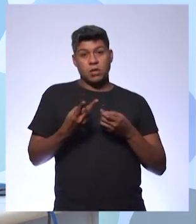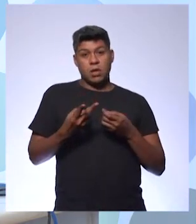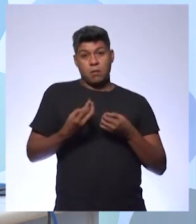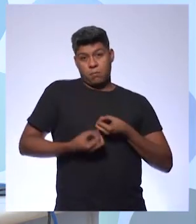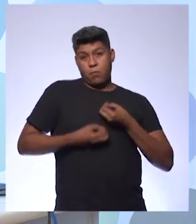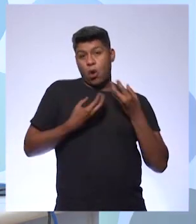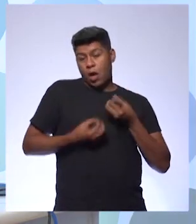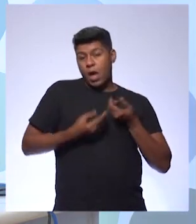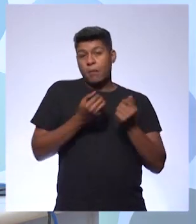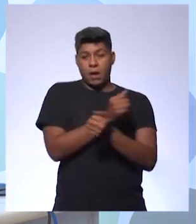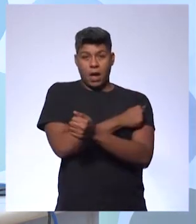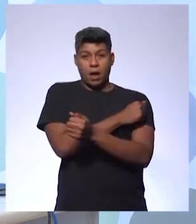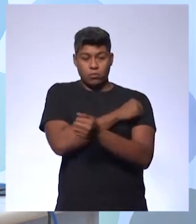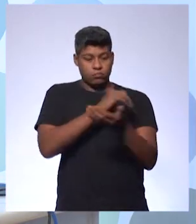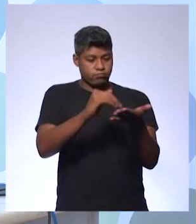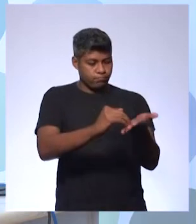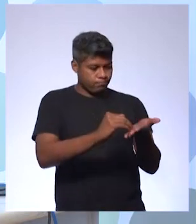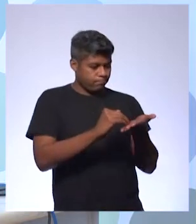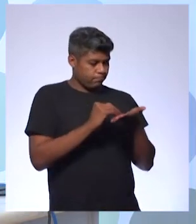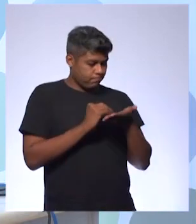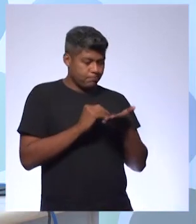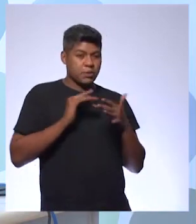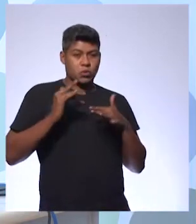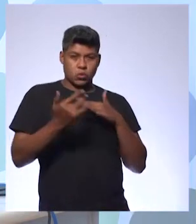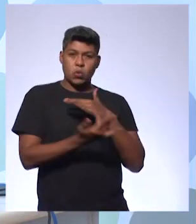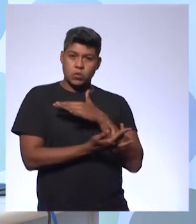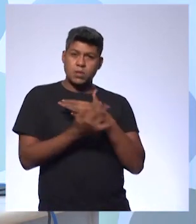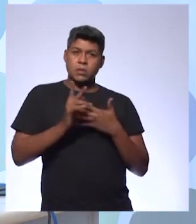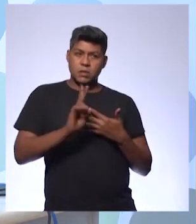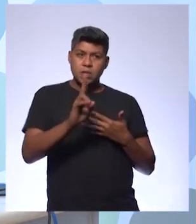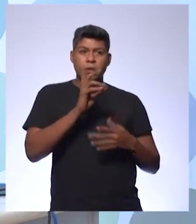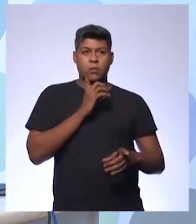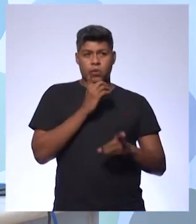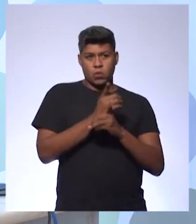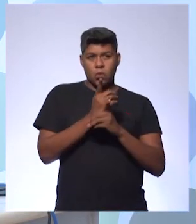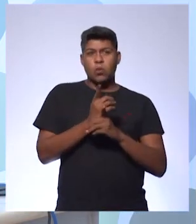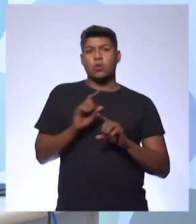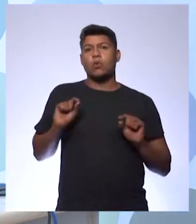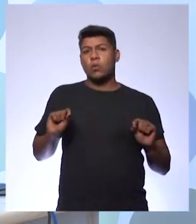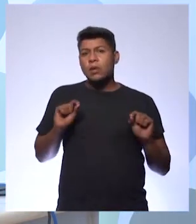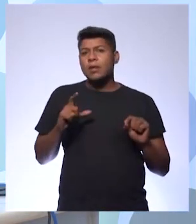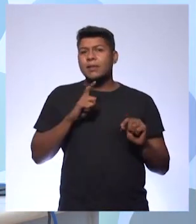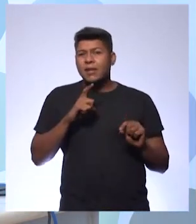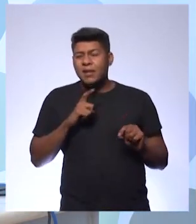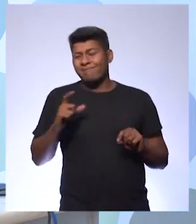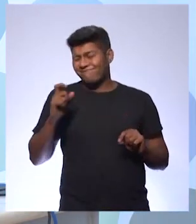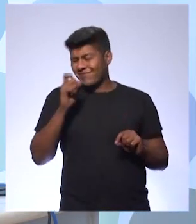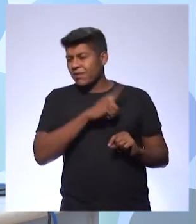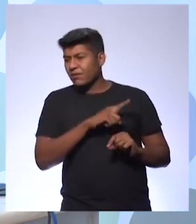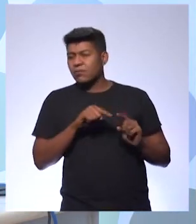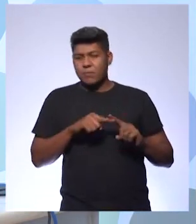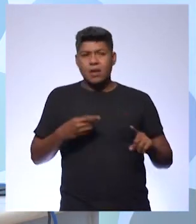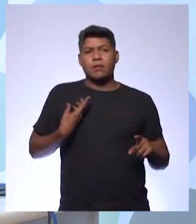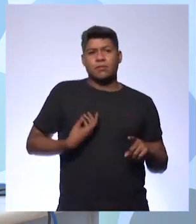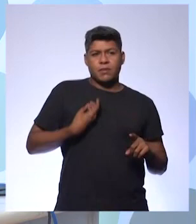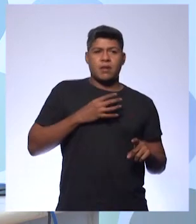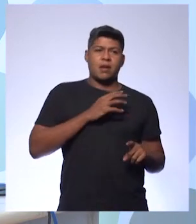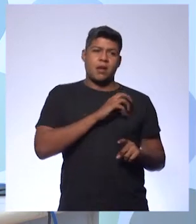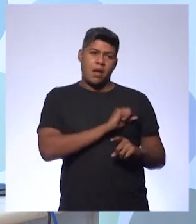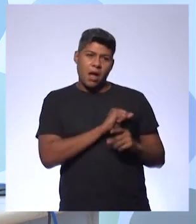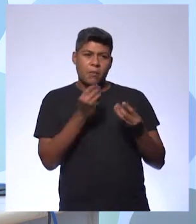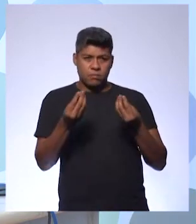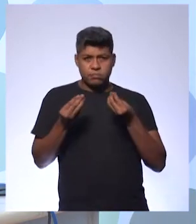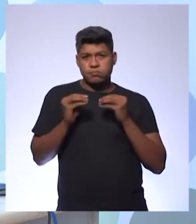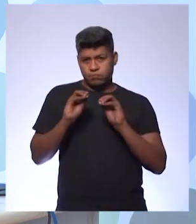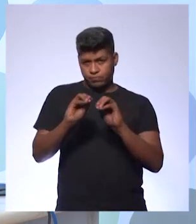alunos enviados. Nas redes sociais vocês sempre me encontram e assim, dá um trabalhão, mas vira e mexe a gente ama